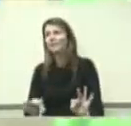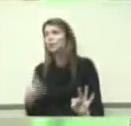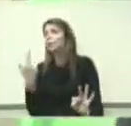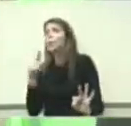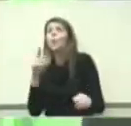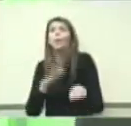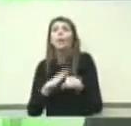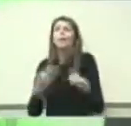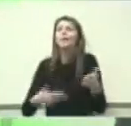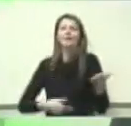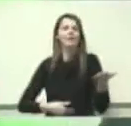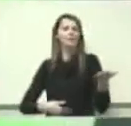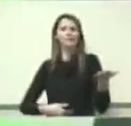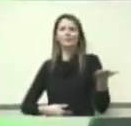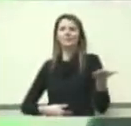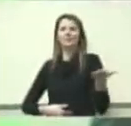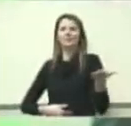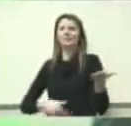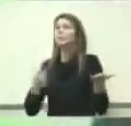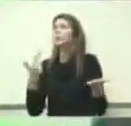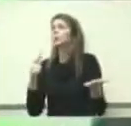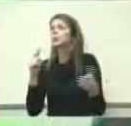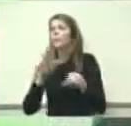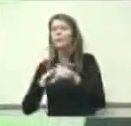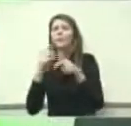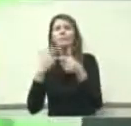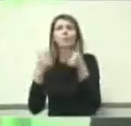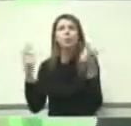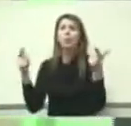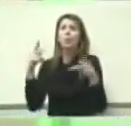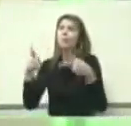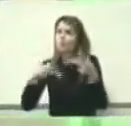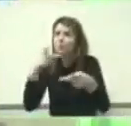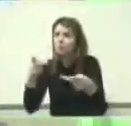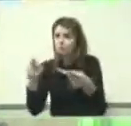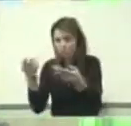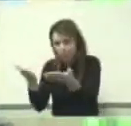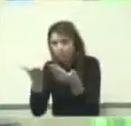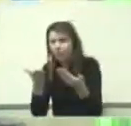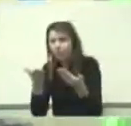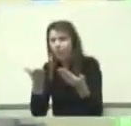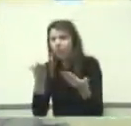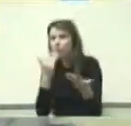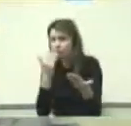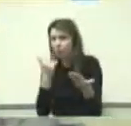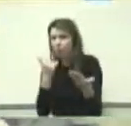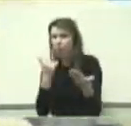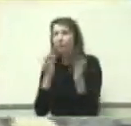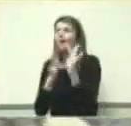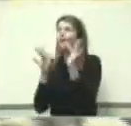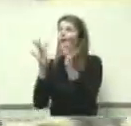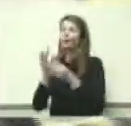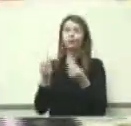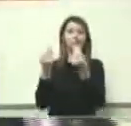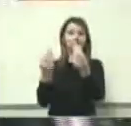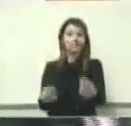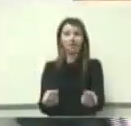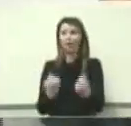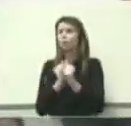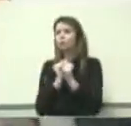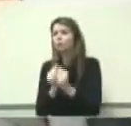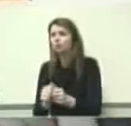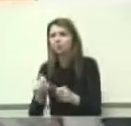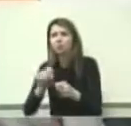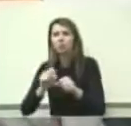fome eu não teremos mais crise o povo pede comida nós temos um que nos dá o pão de cada dia que está conosco faz